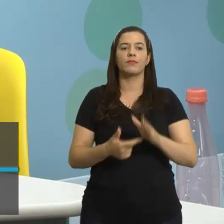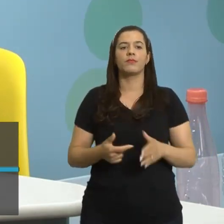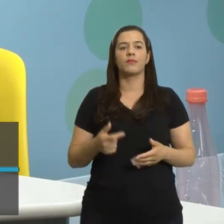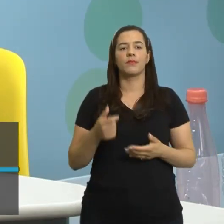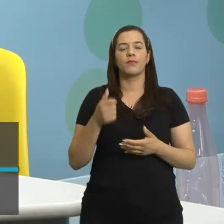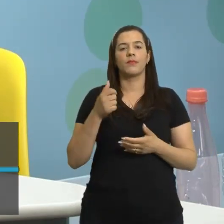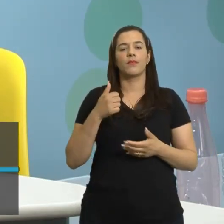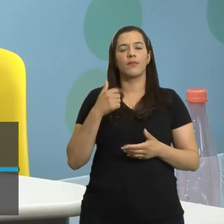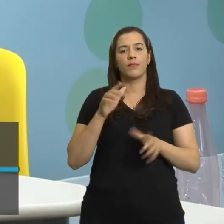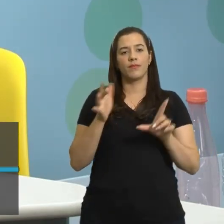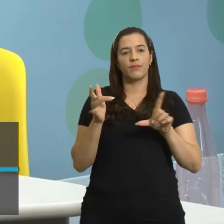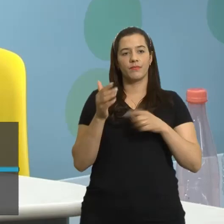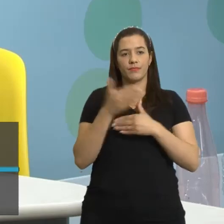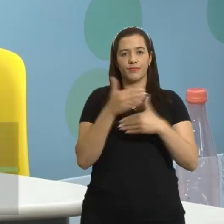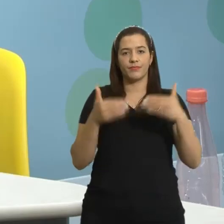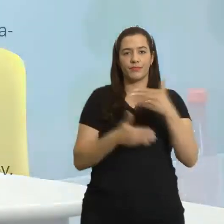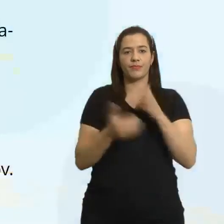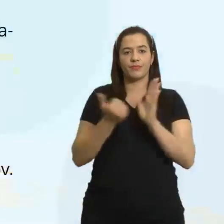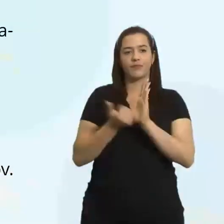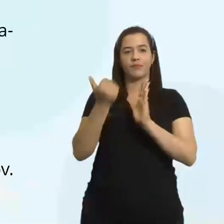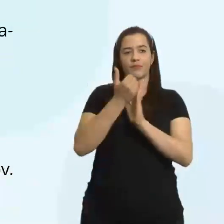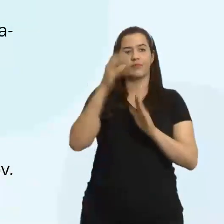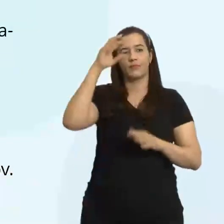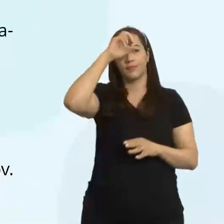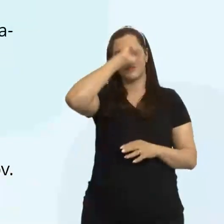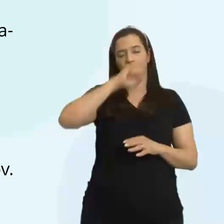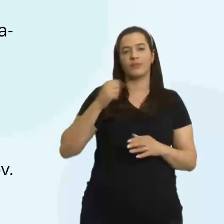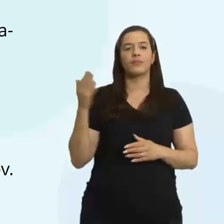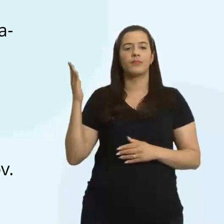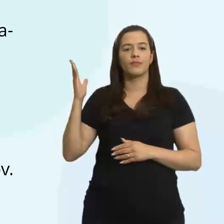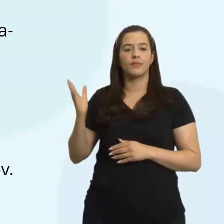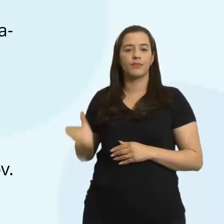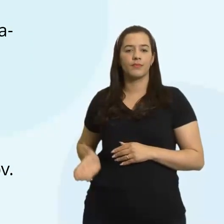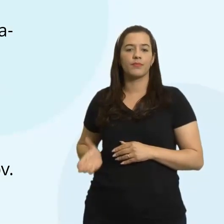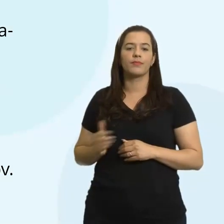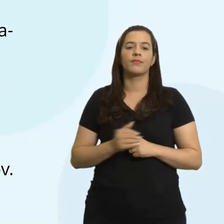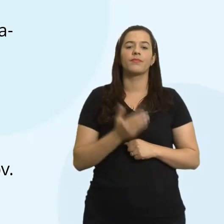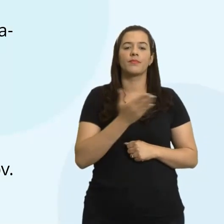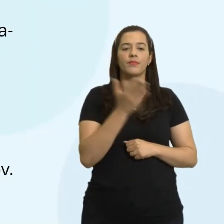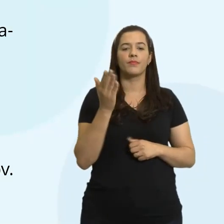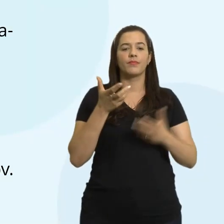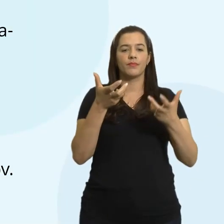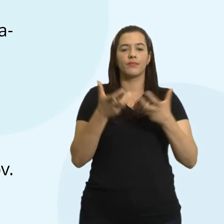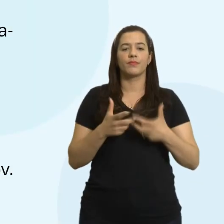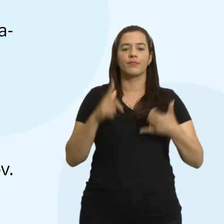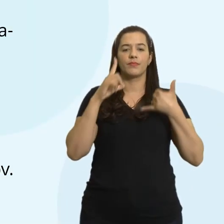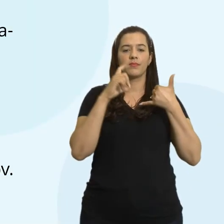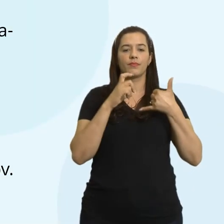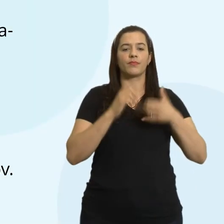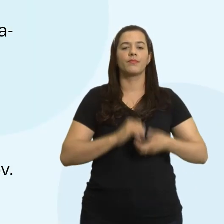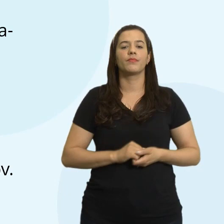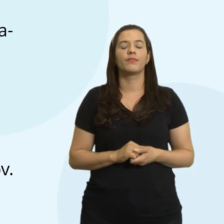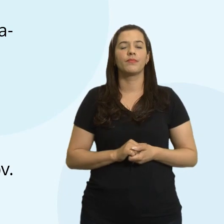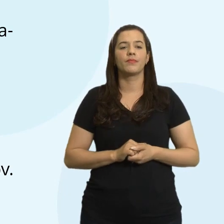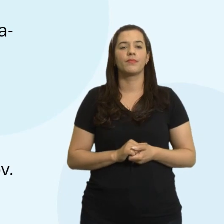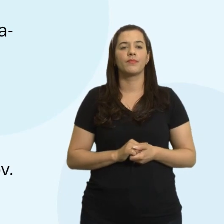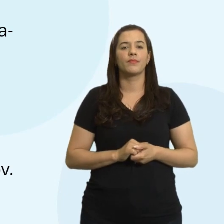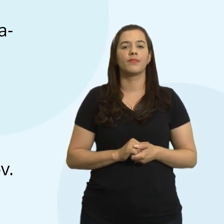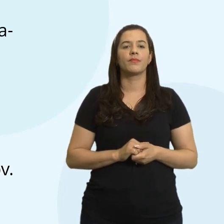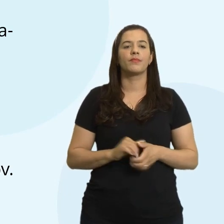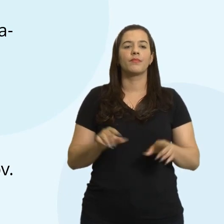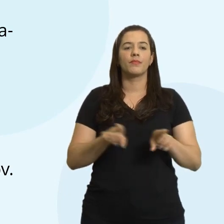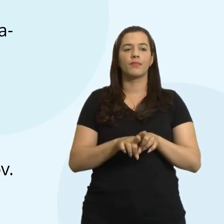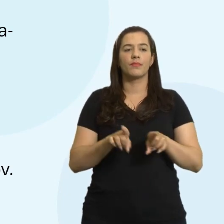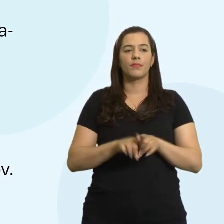nossos slides do Saiba Mais. Vou dar um tempinho na tela, se vocês quiserem printar a tela. E, em seguida, mostrar